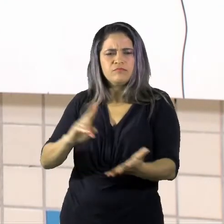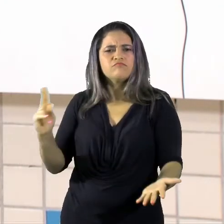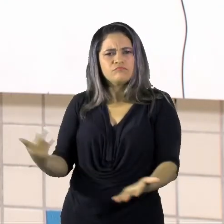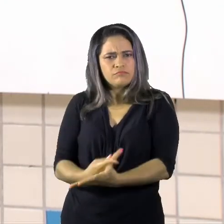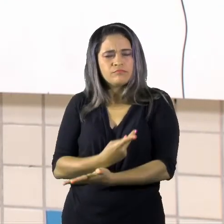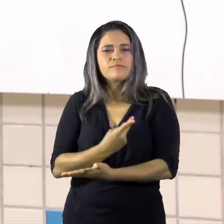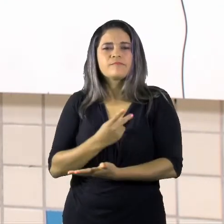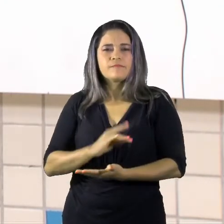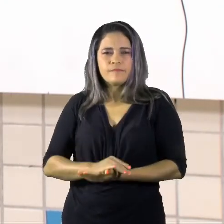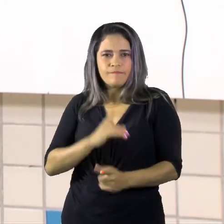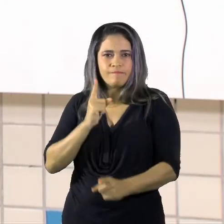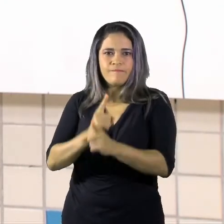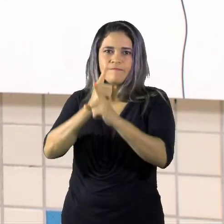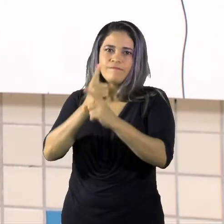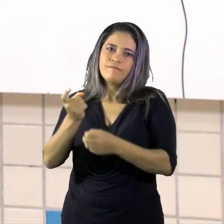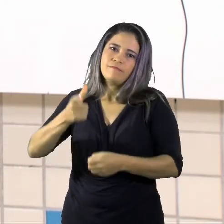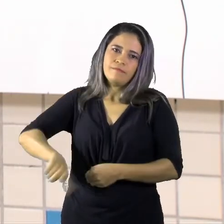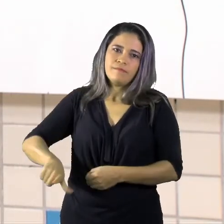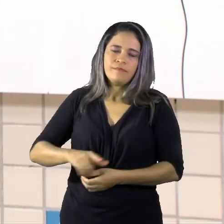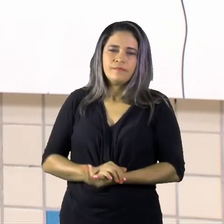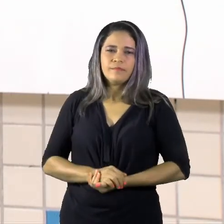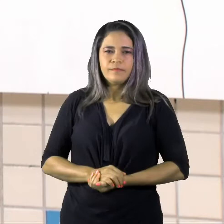esse reencontro.